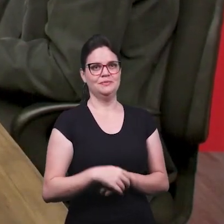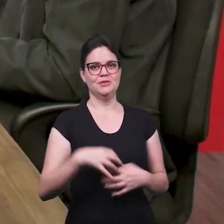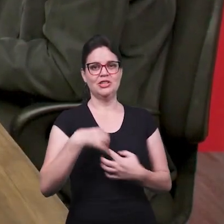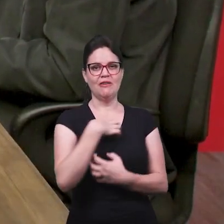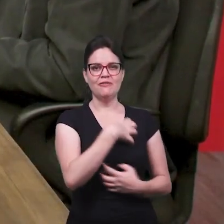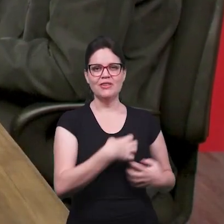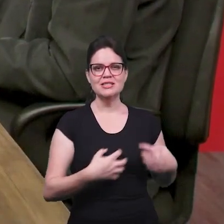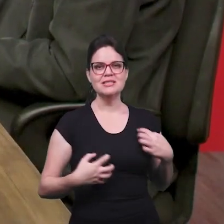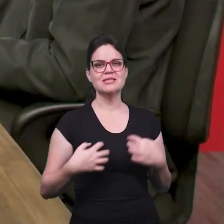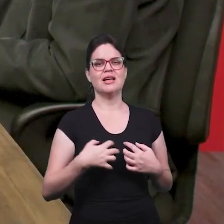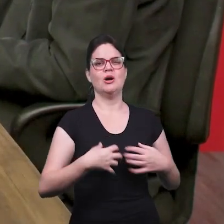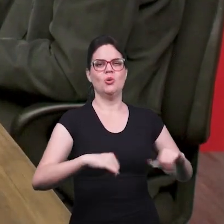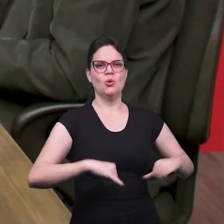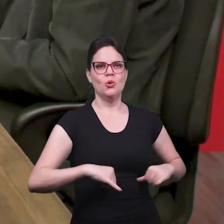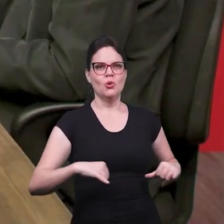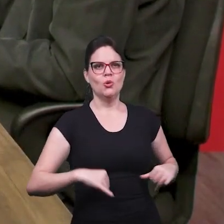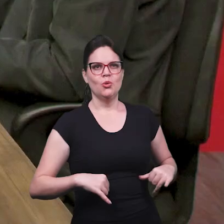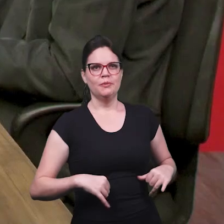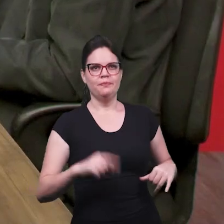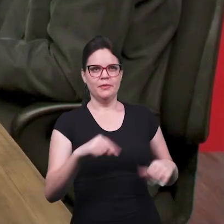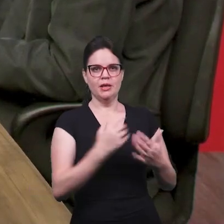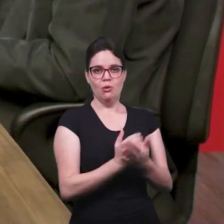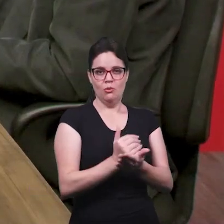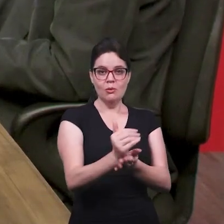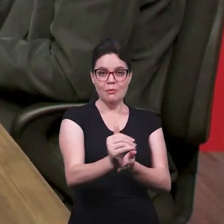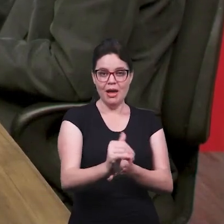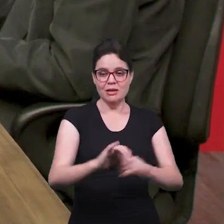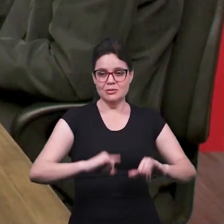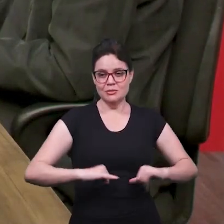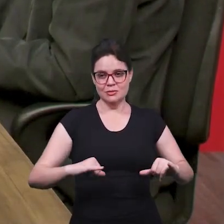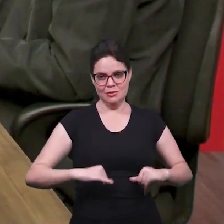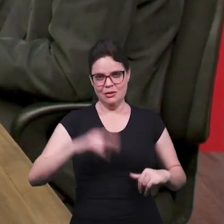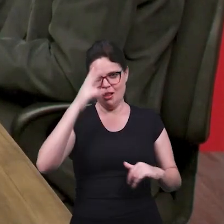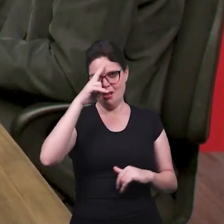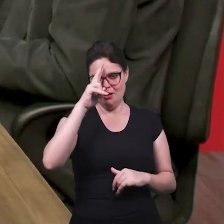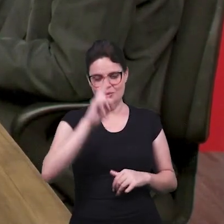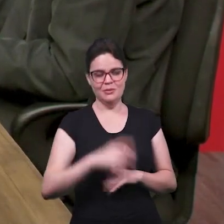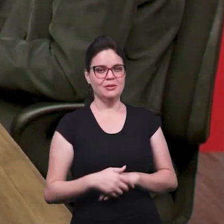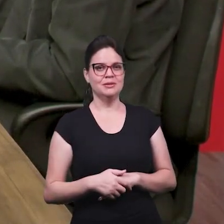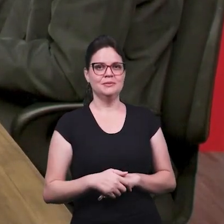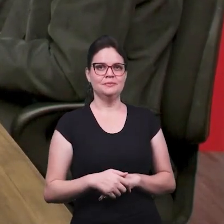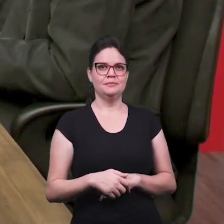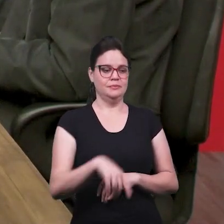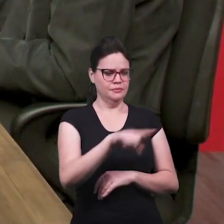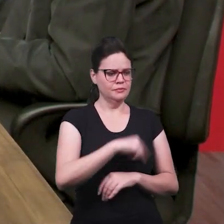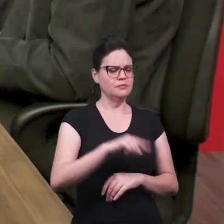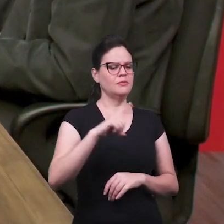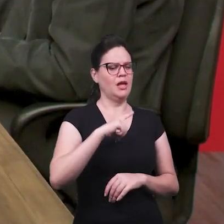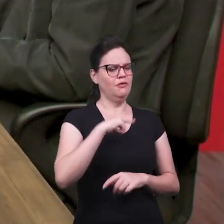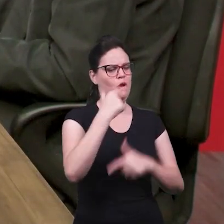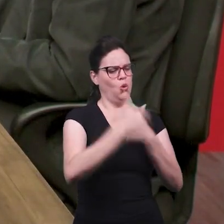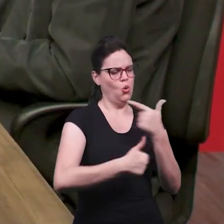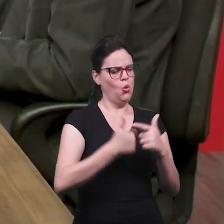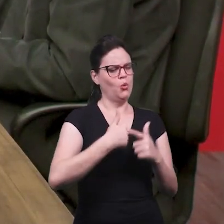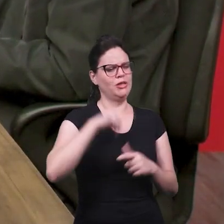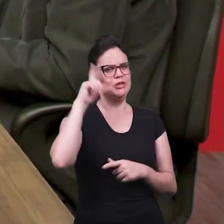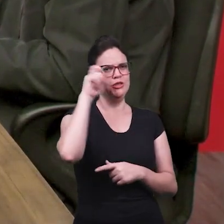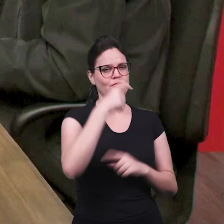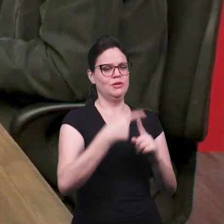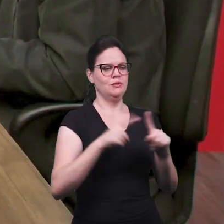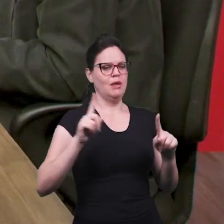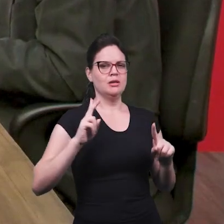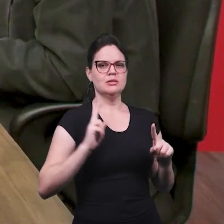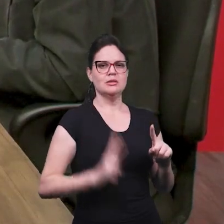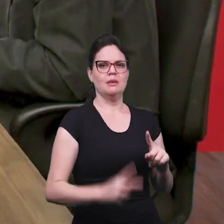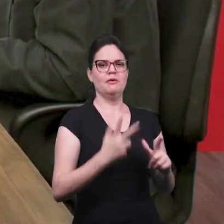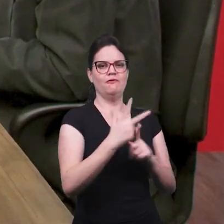grandes tribulações. Que é o princípio das dores que nós falamos aqui há pouco. Sim, passou por provas e lutas, mas sempre foi vencedora porque Jesus cuidou.